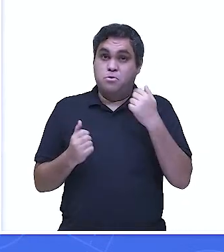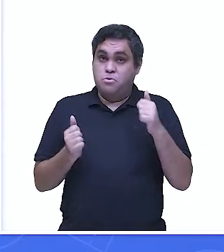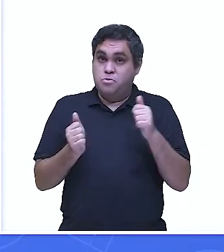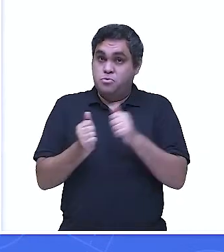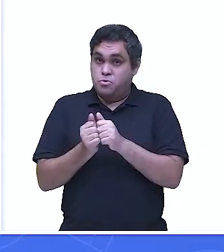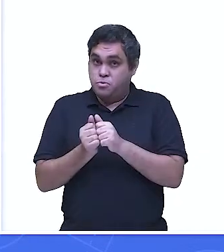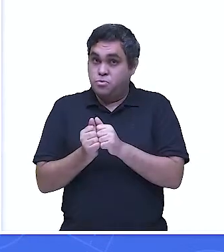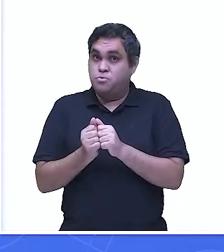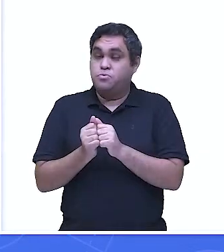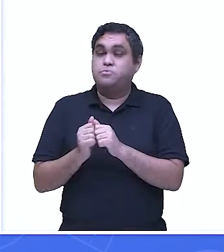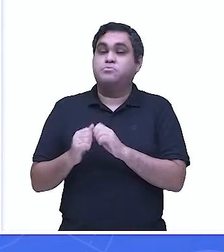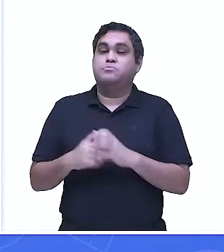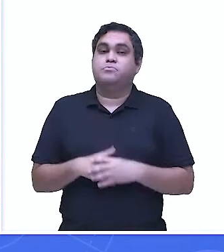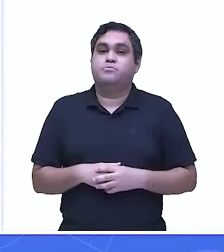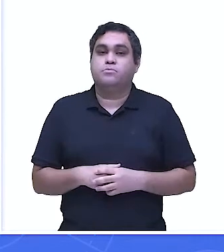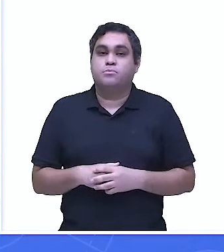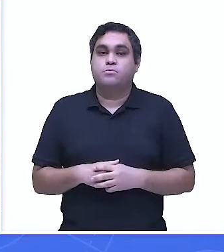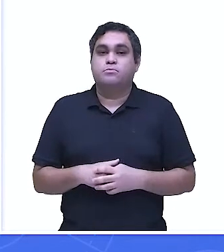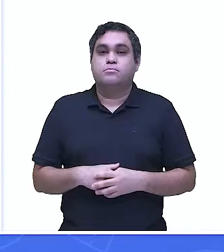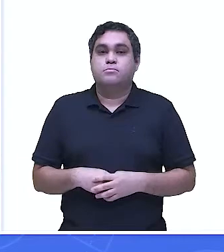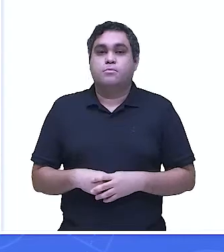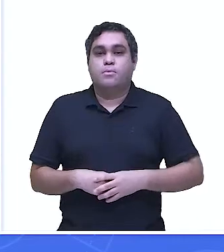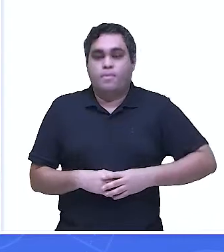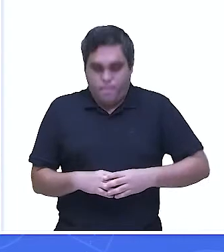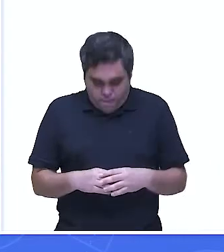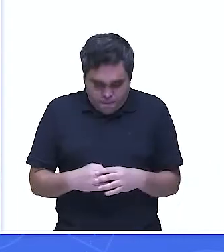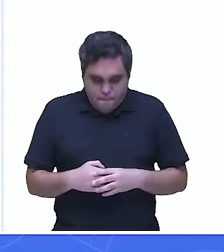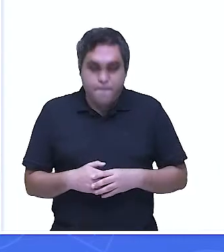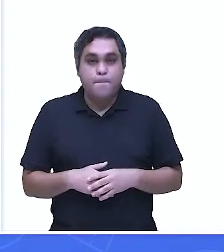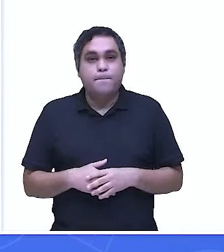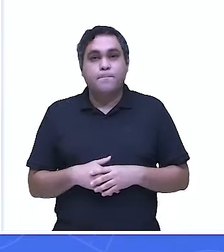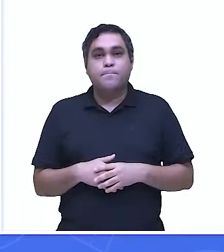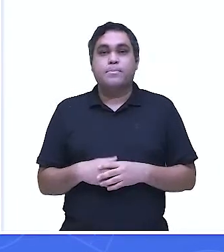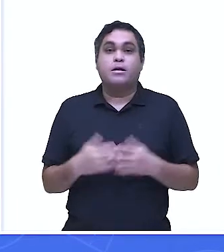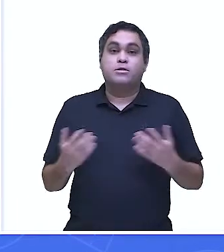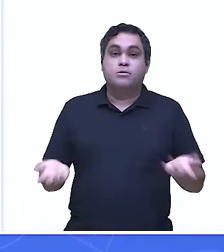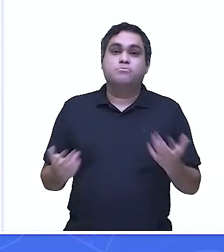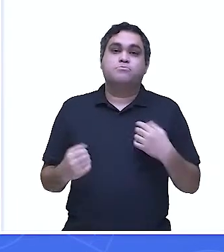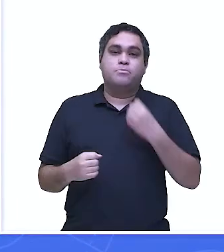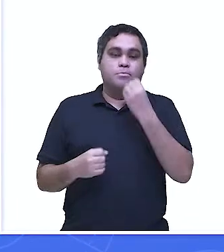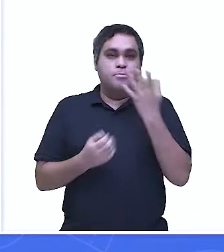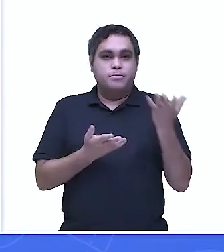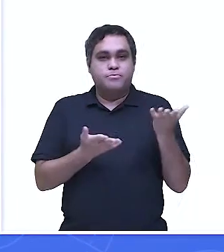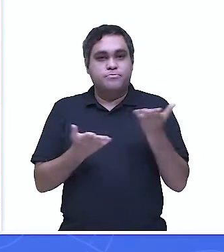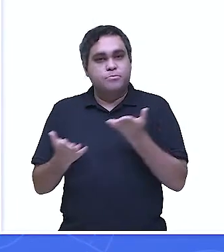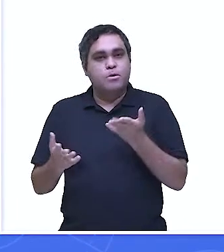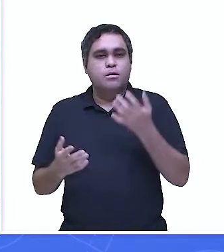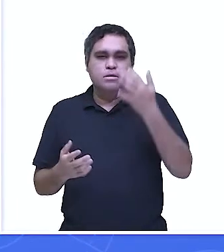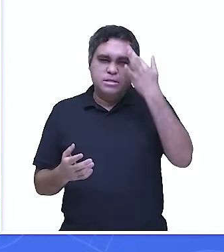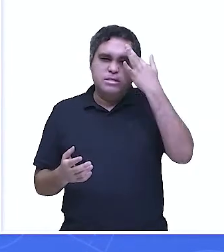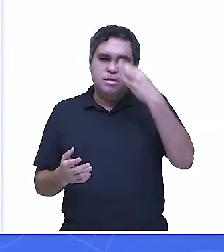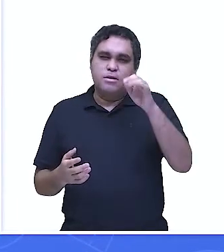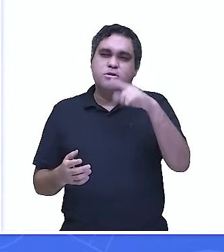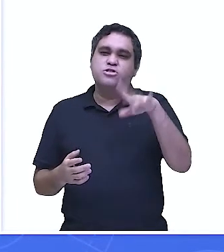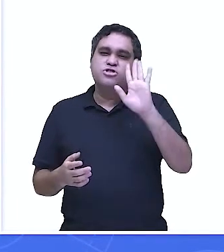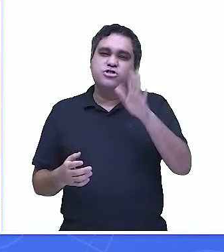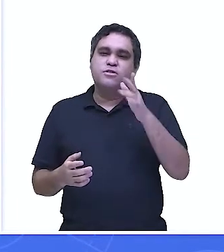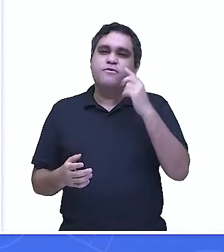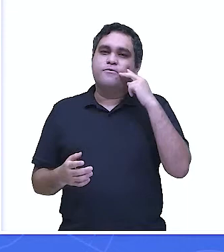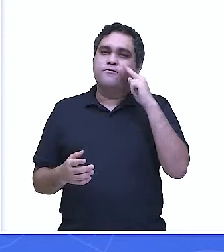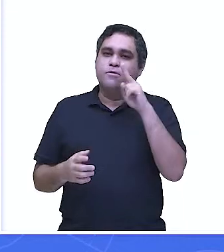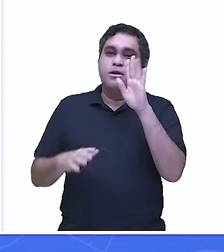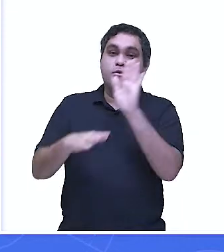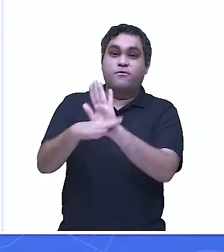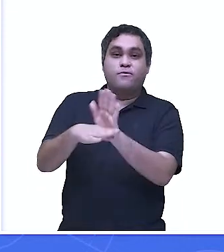comigo aqui esse lugar bem lindo. Eu tenho certeza que vocês já viram em algum lugar, nos filmes